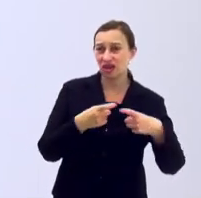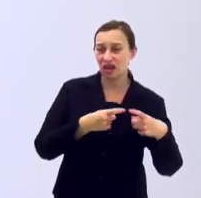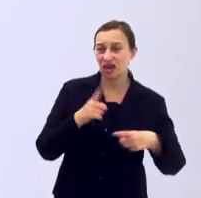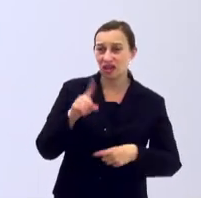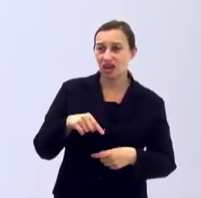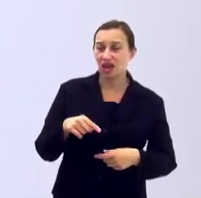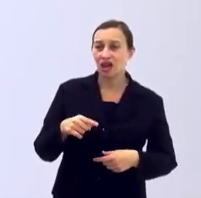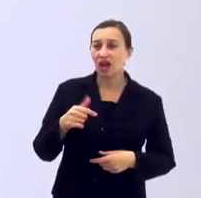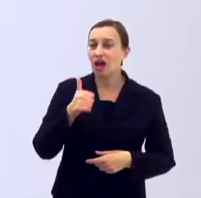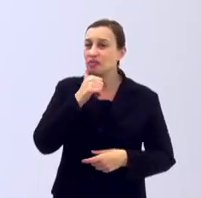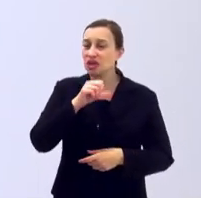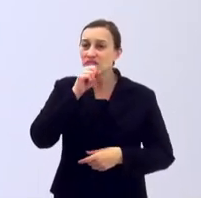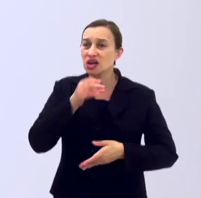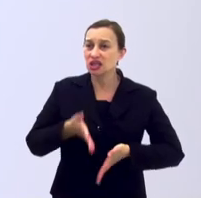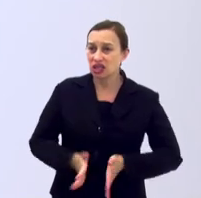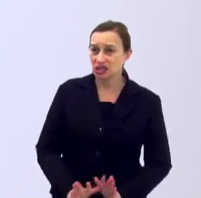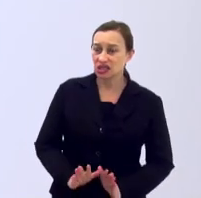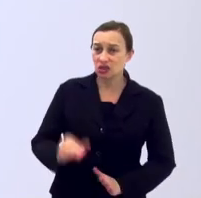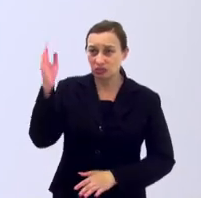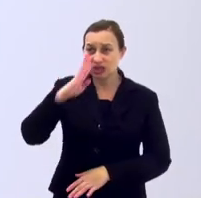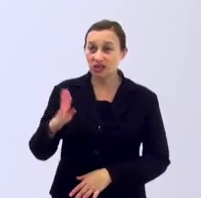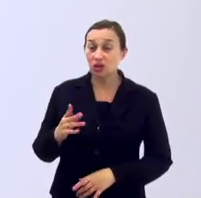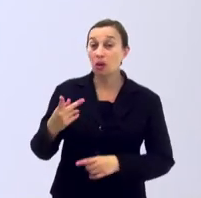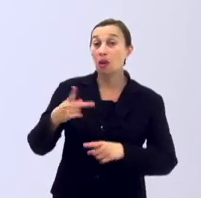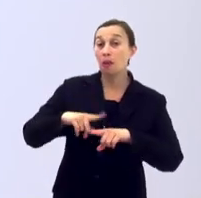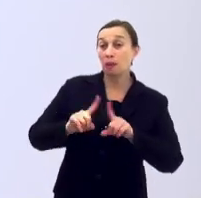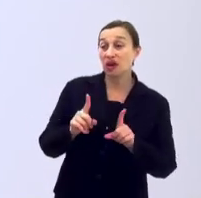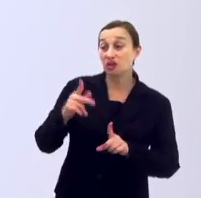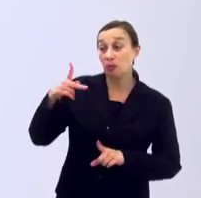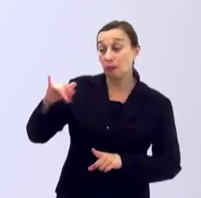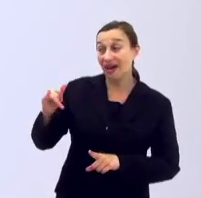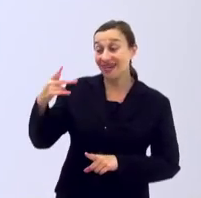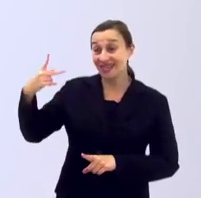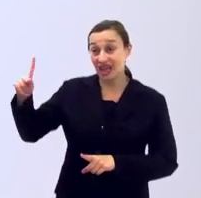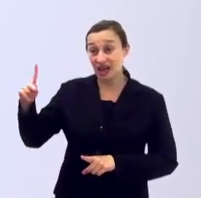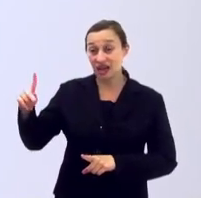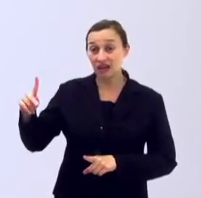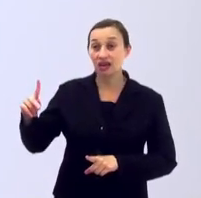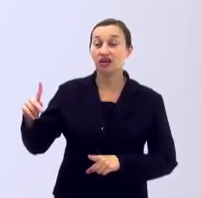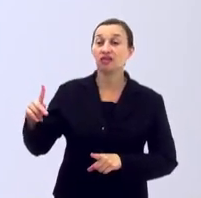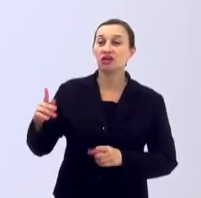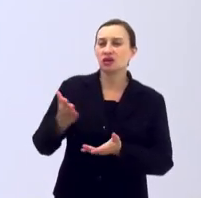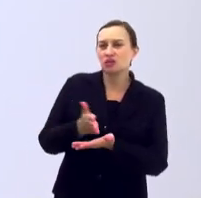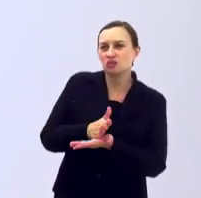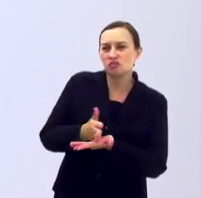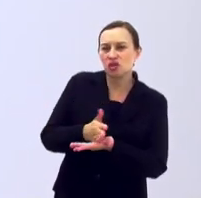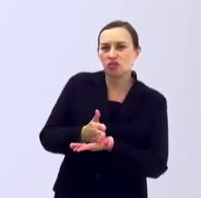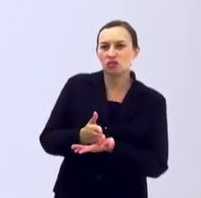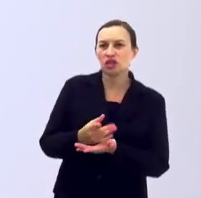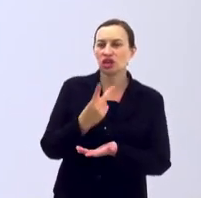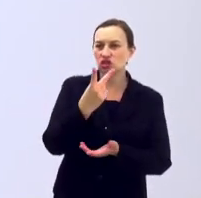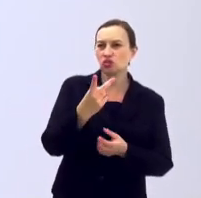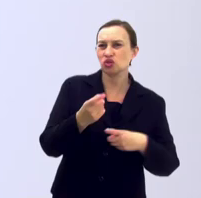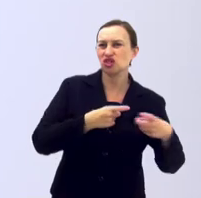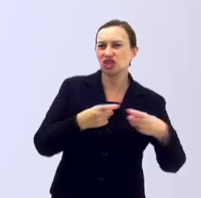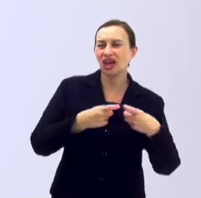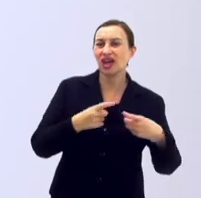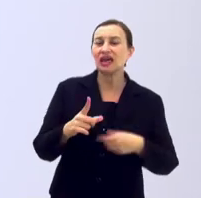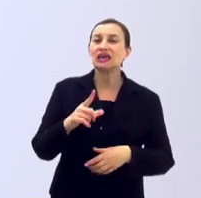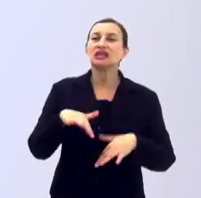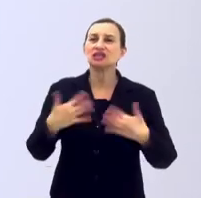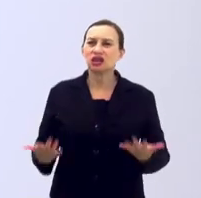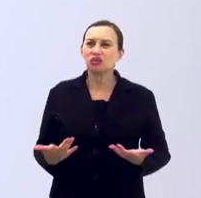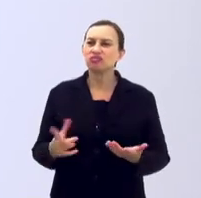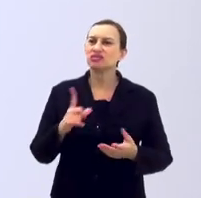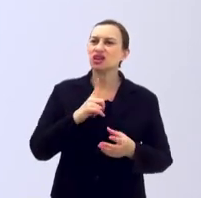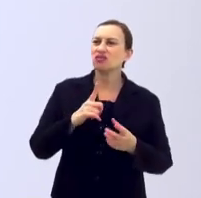Minha mãe é nascida já no Brasil, mas os pais dela vieram também entre as duas guerras. Conseguiram... Quer dizer,